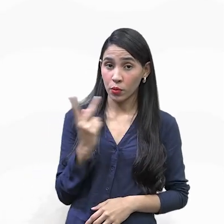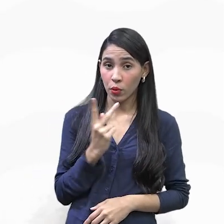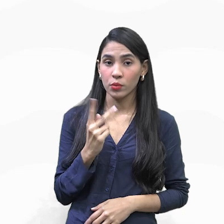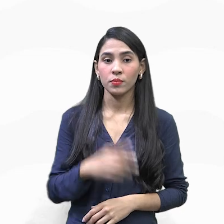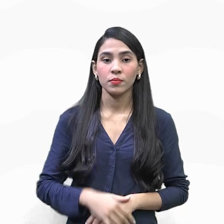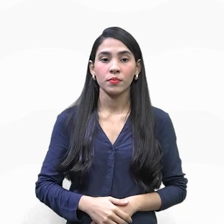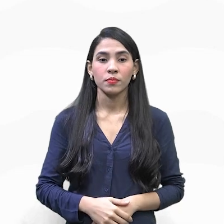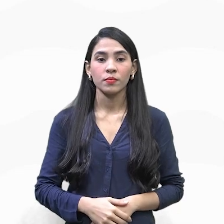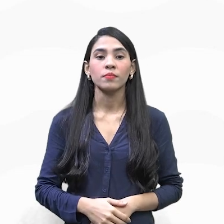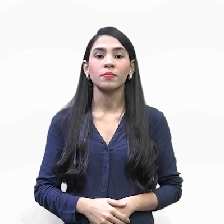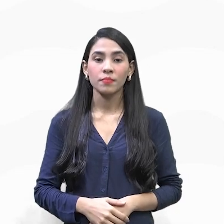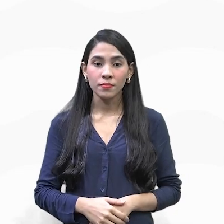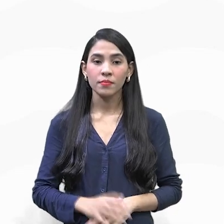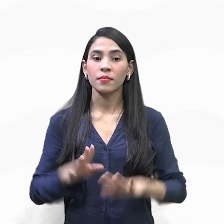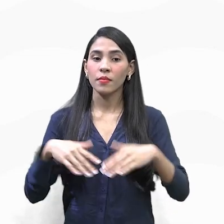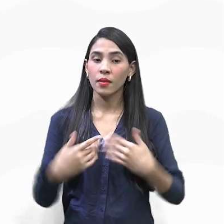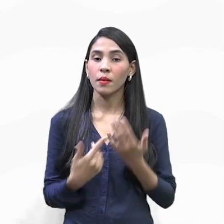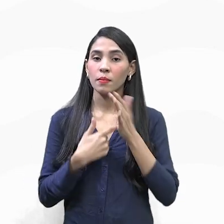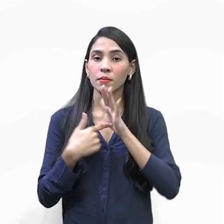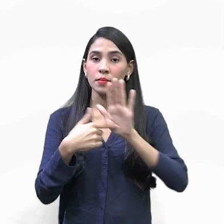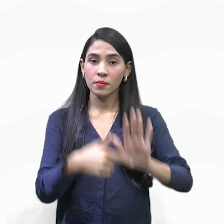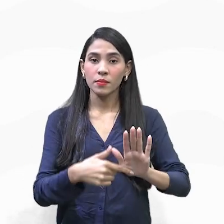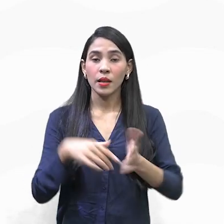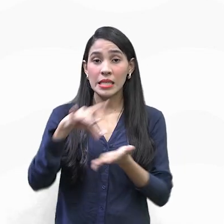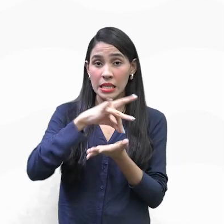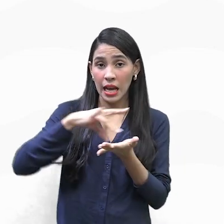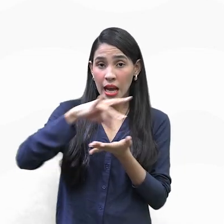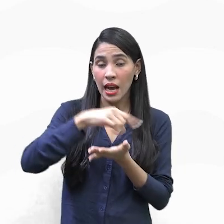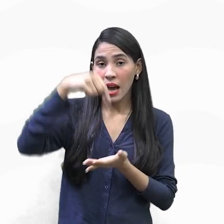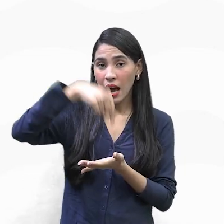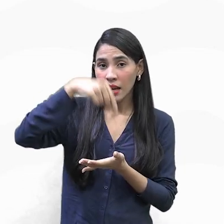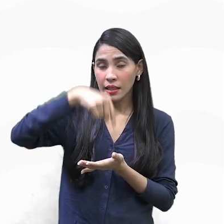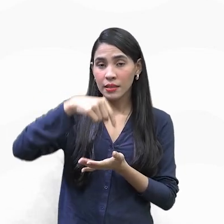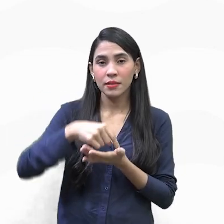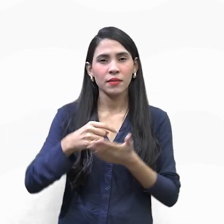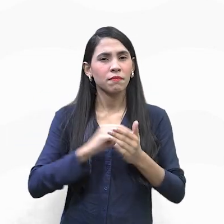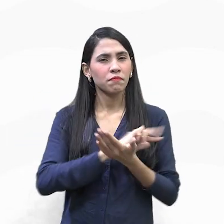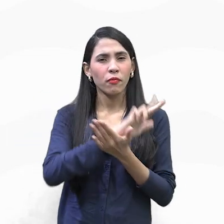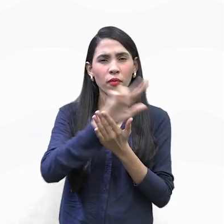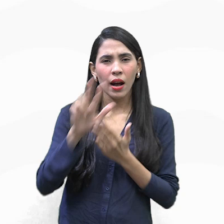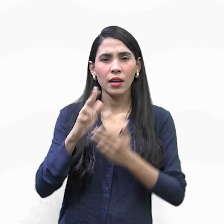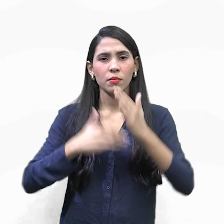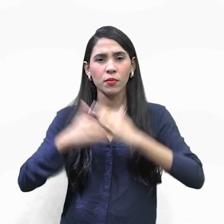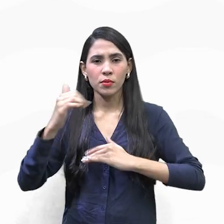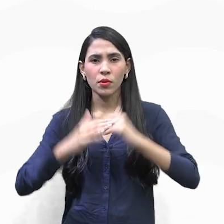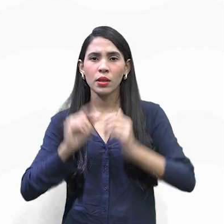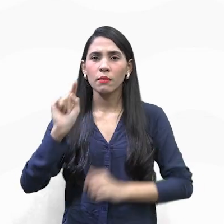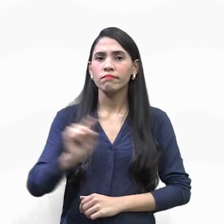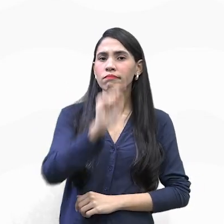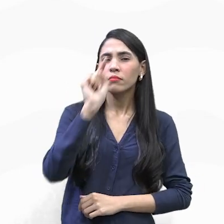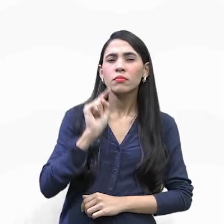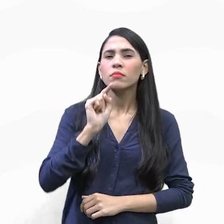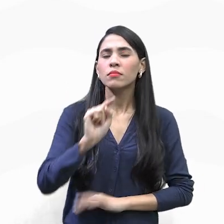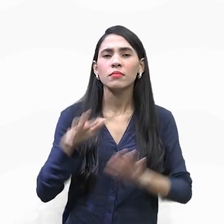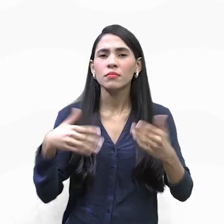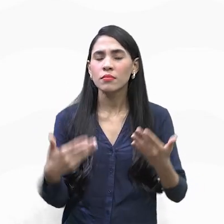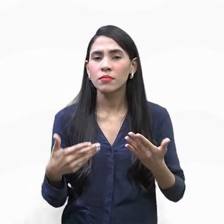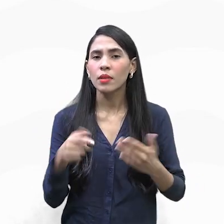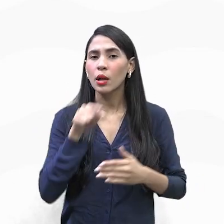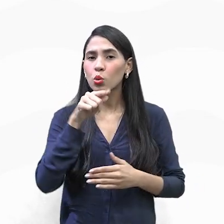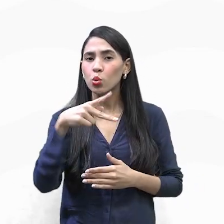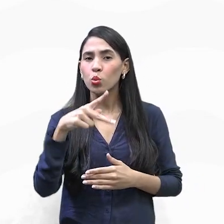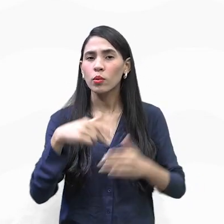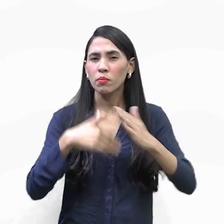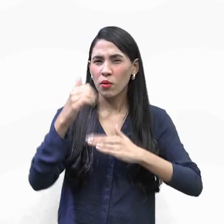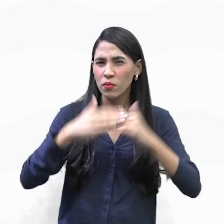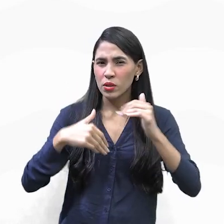não foi, professora? Sim, nós fizemos uma pesquisa no Centro de Mídias aí com vários profissionais e a interrogação para todos foi: a sua profissão